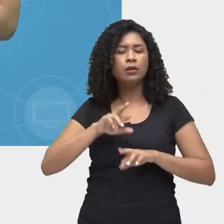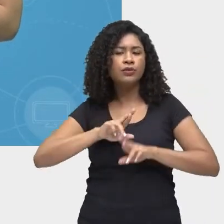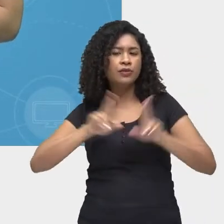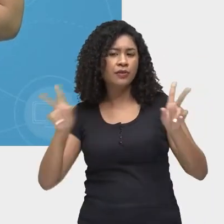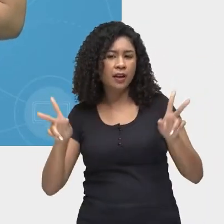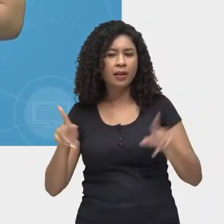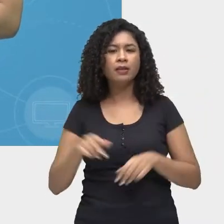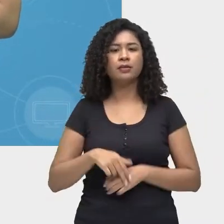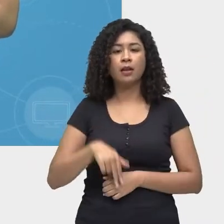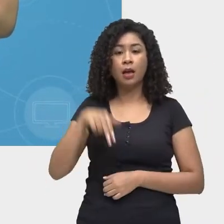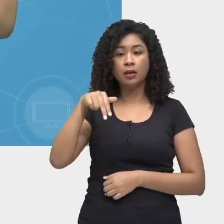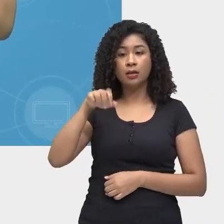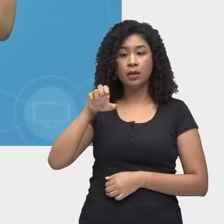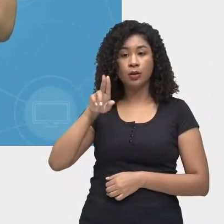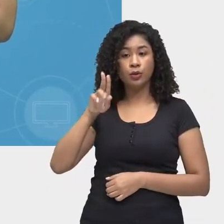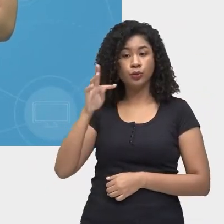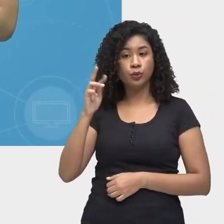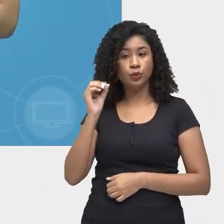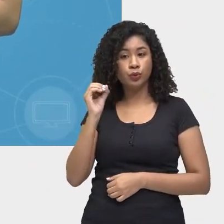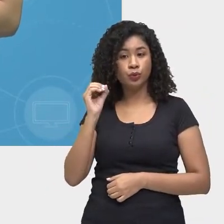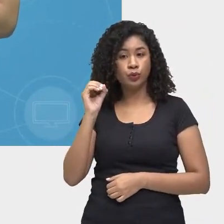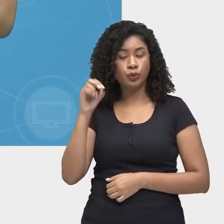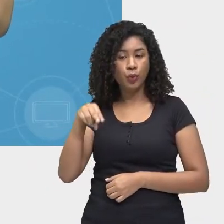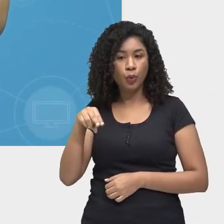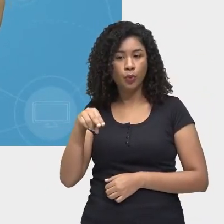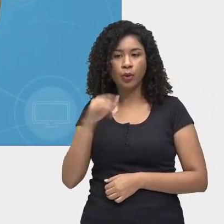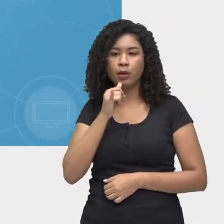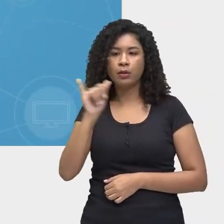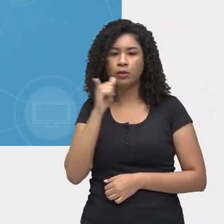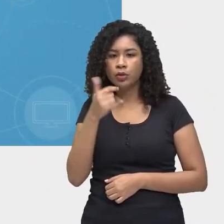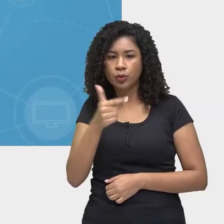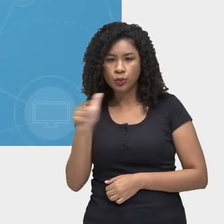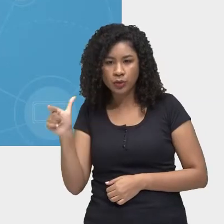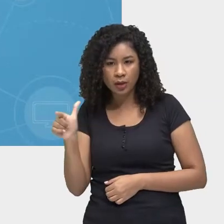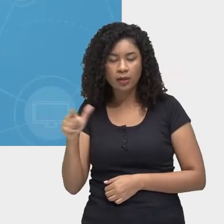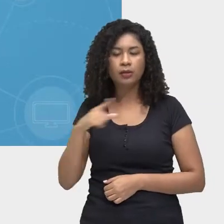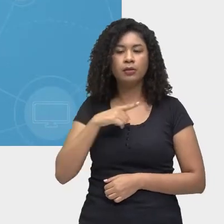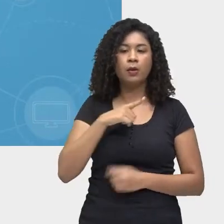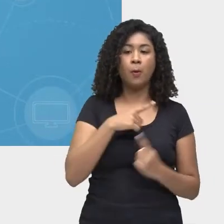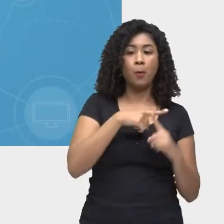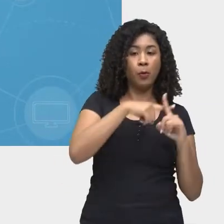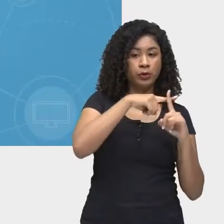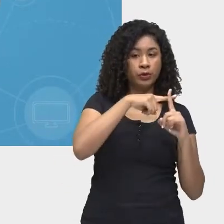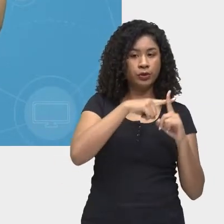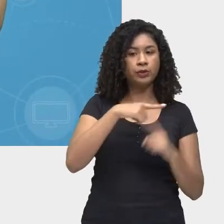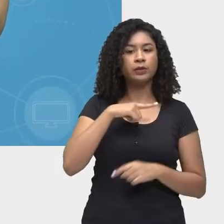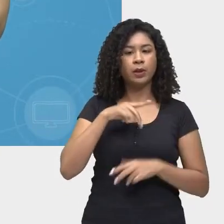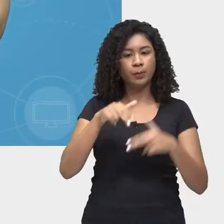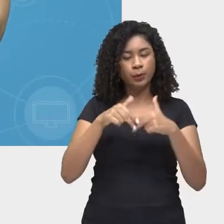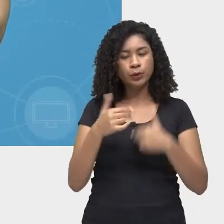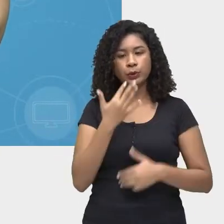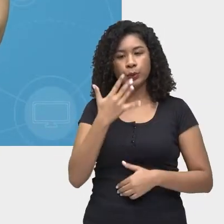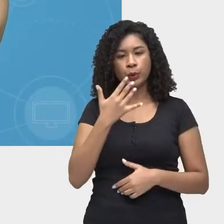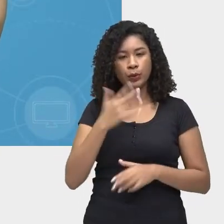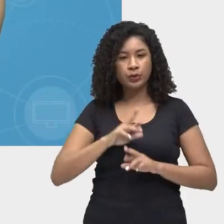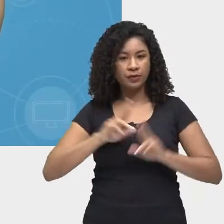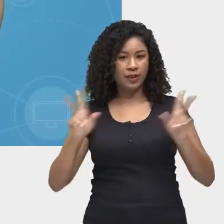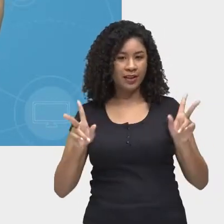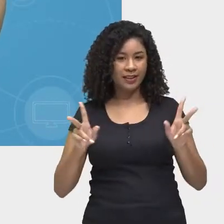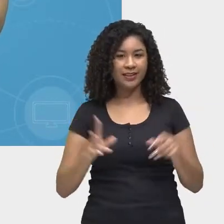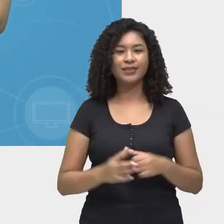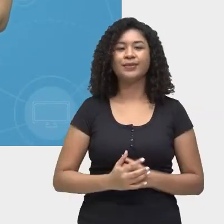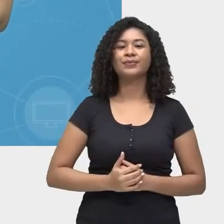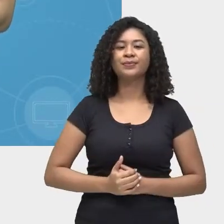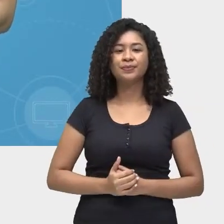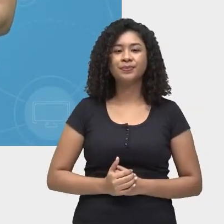tem carga, e ao redor desse núcleo eu tenho os elétrons que estão aí na eletrosfera,